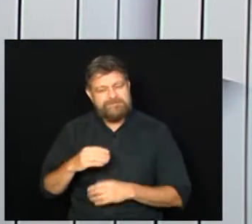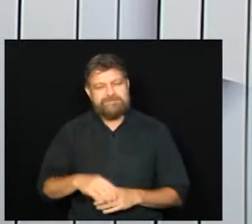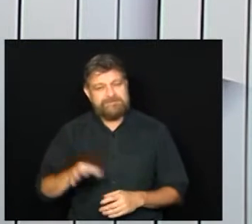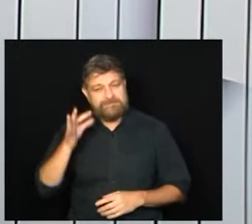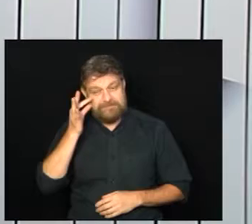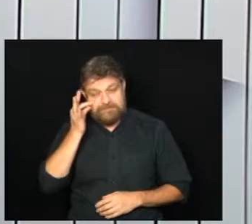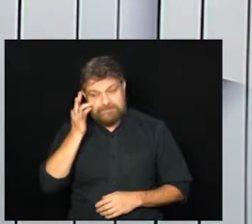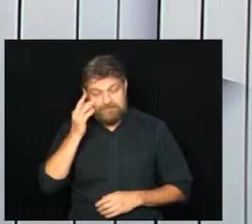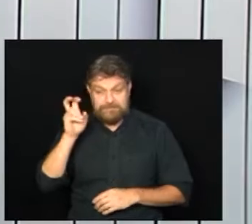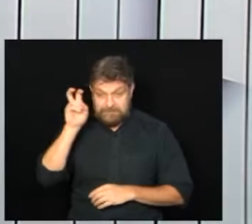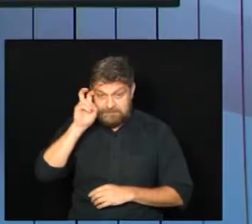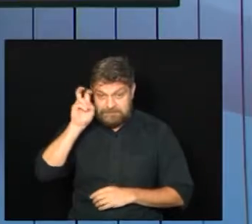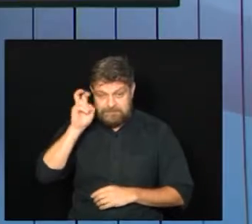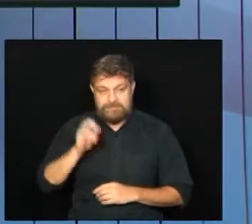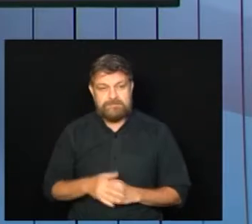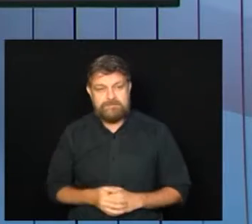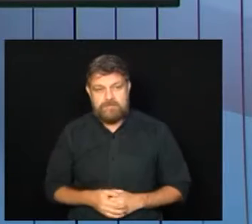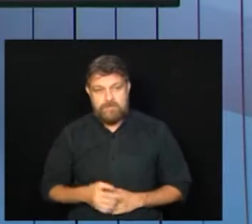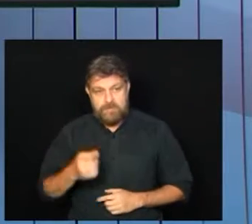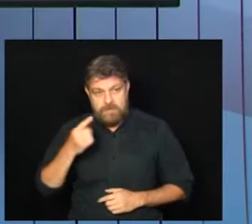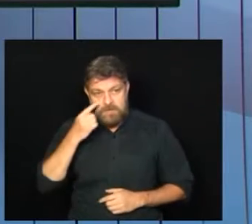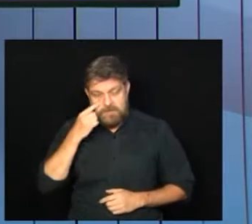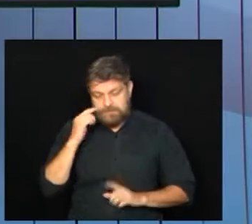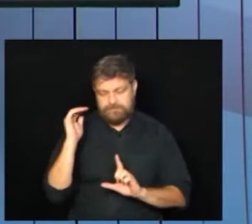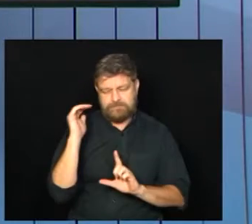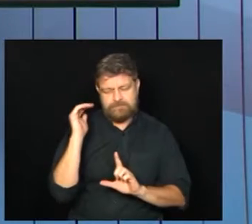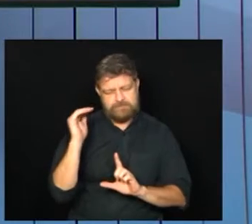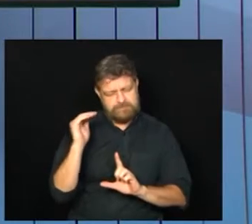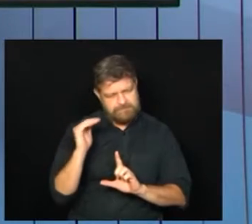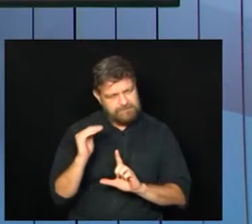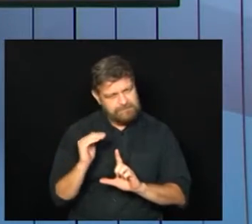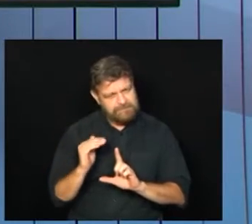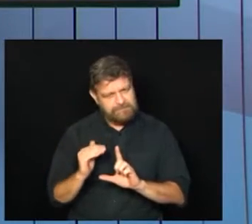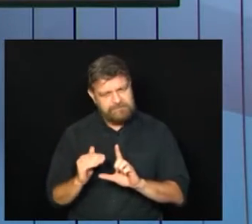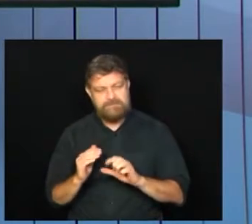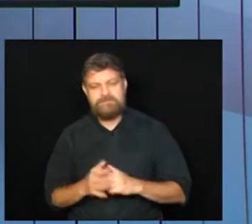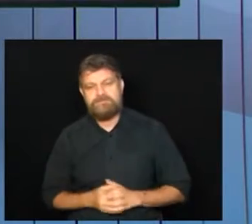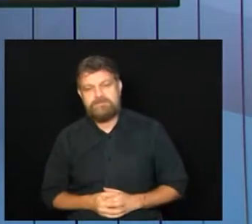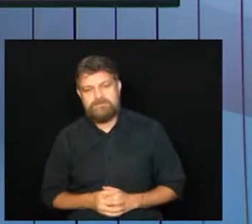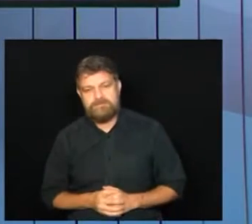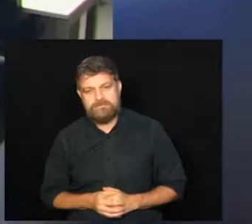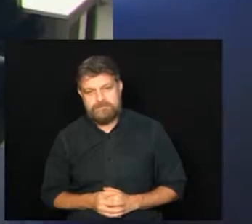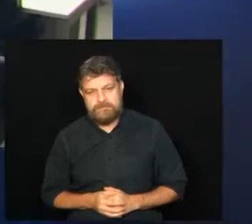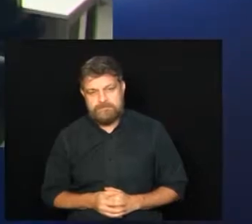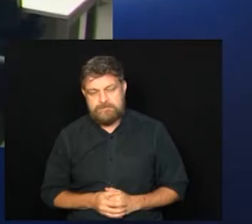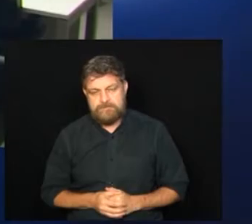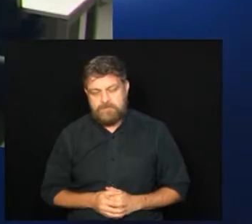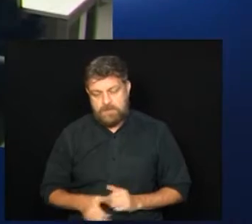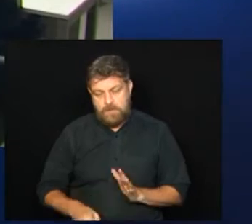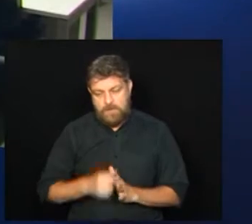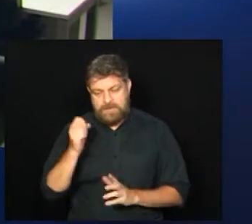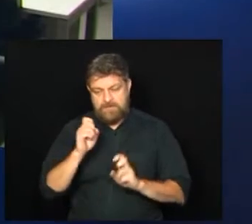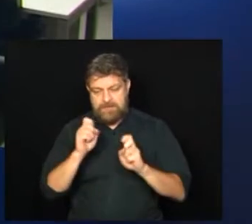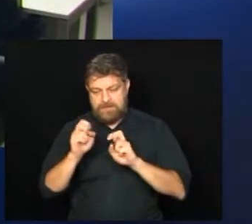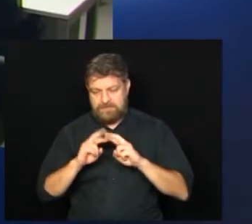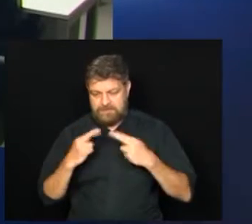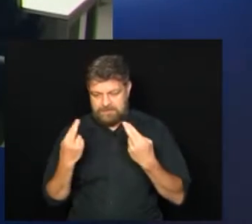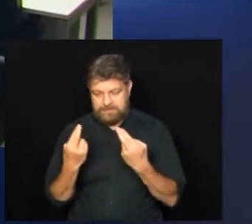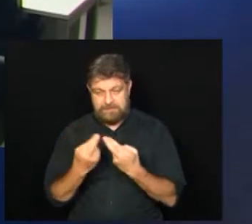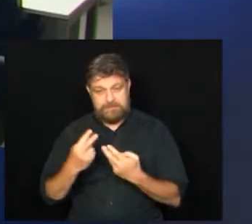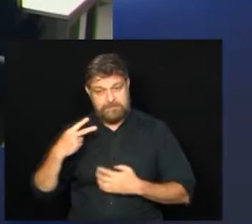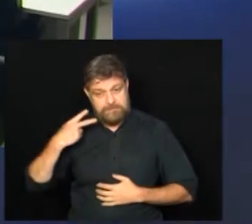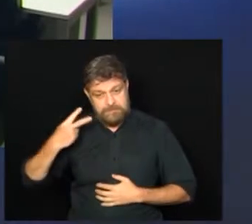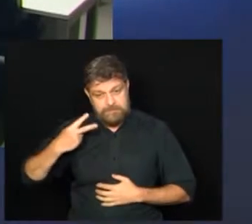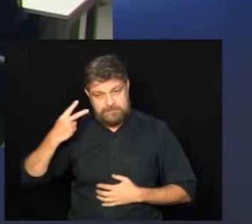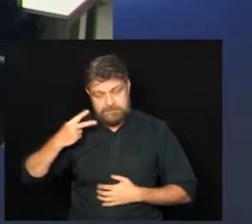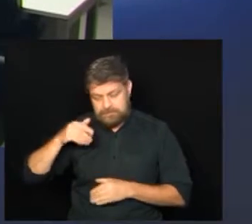vivo nesta quinta-feira. Confira agora os destaques de hoje. Na 8ª reunião ordinária, a Câmara aprova